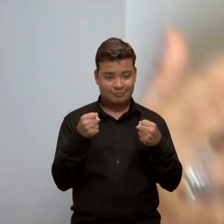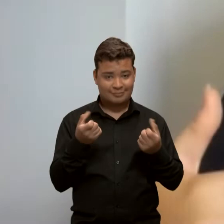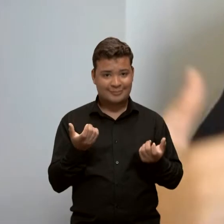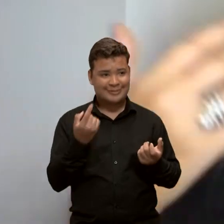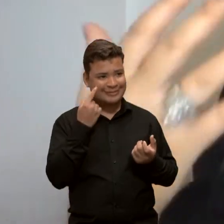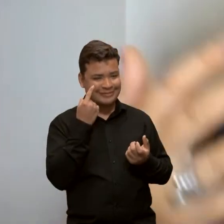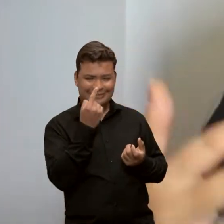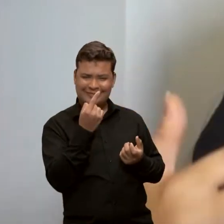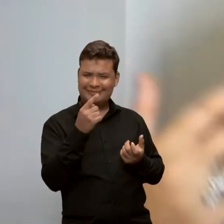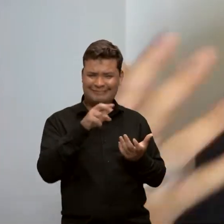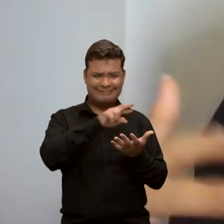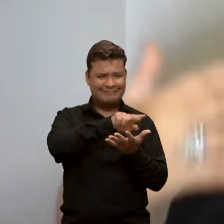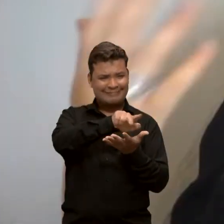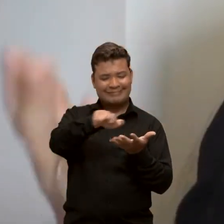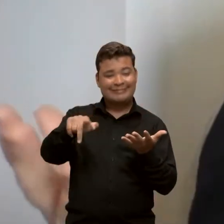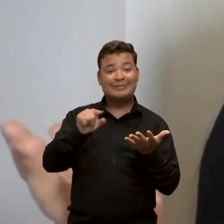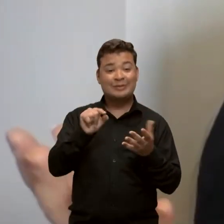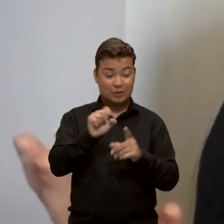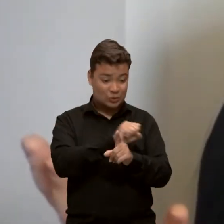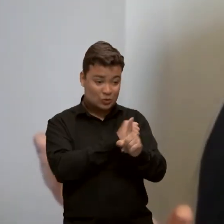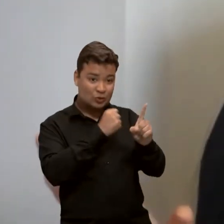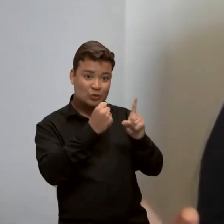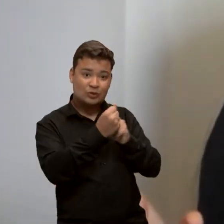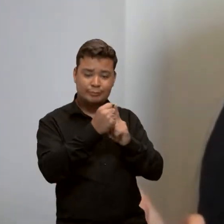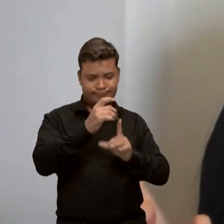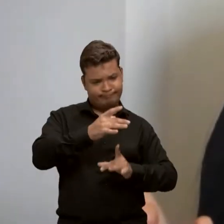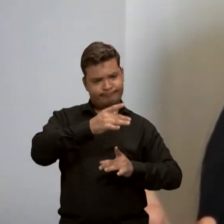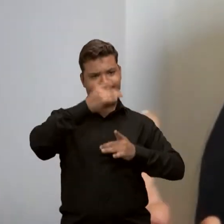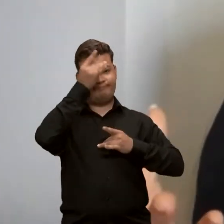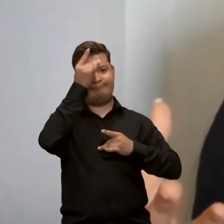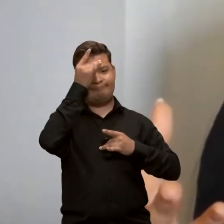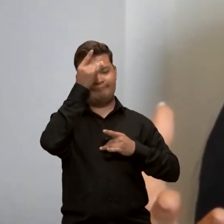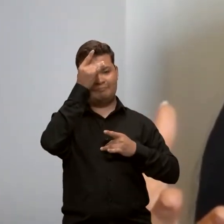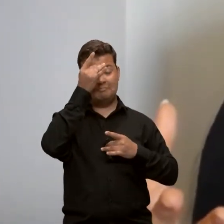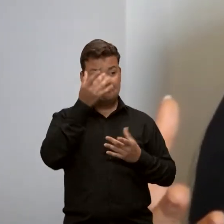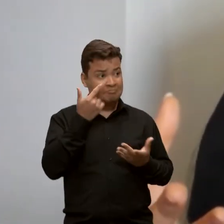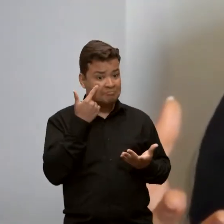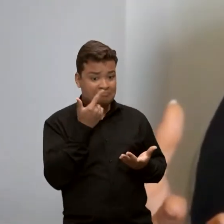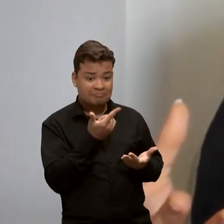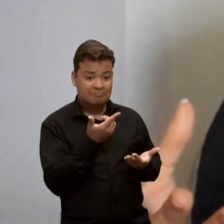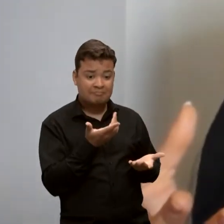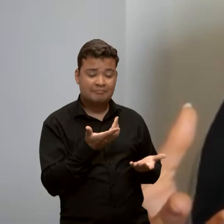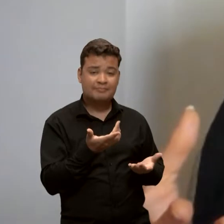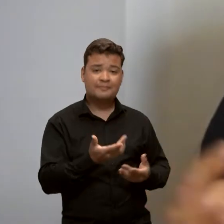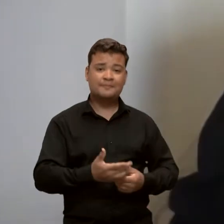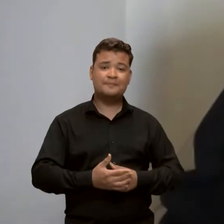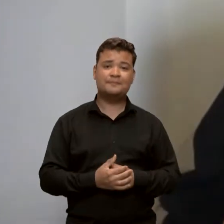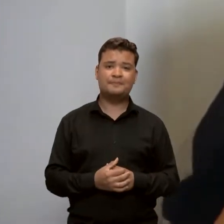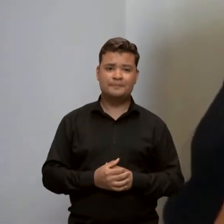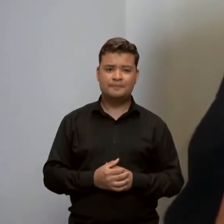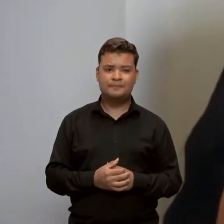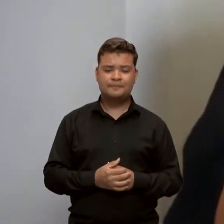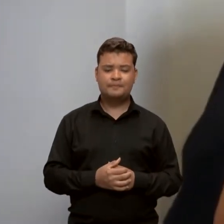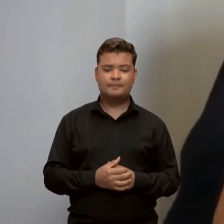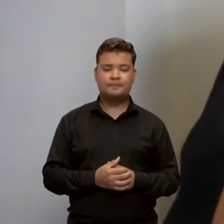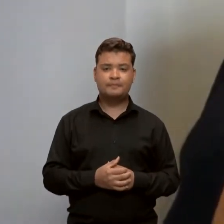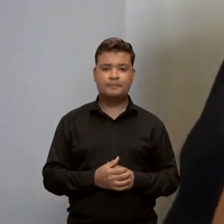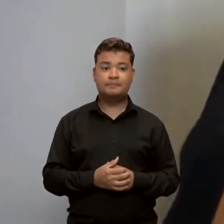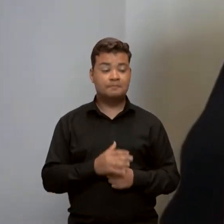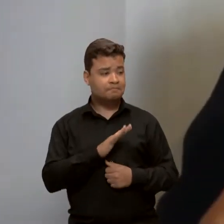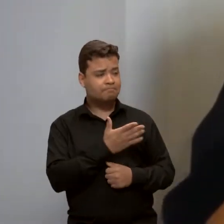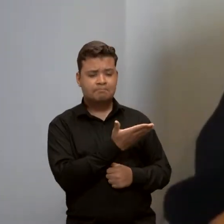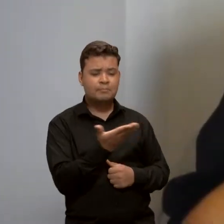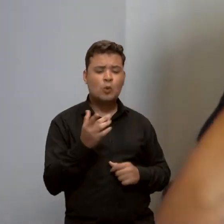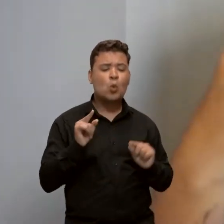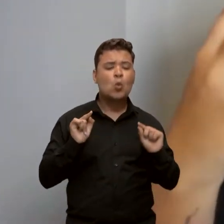de brincadeiras de papéis sociais que eu poderia aqui trazer para vocês, né? Mas são formas de a